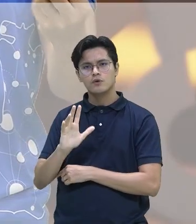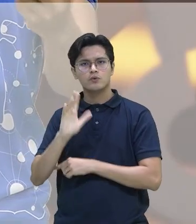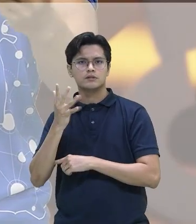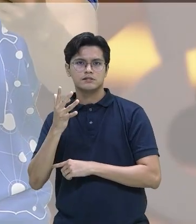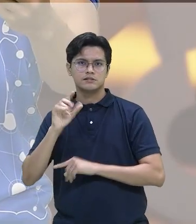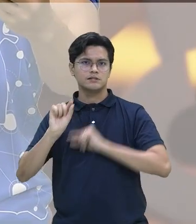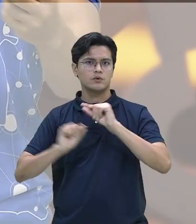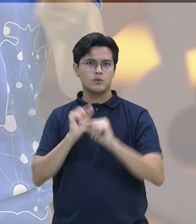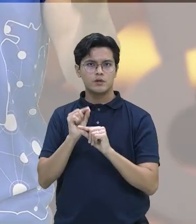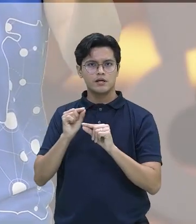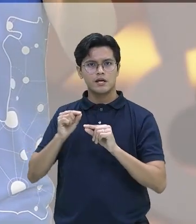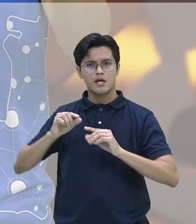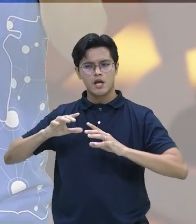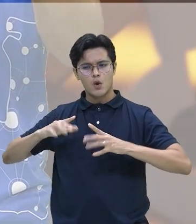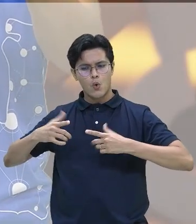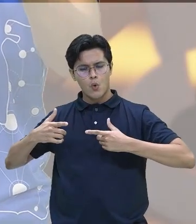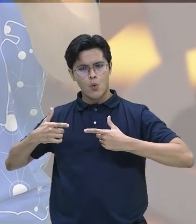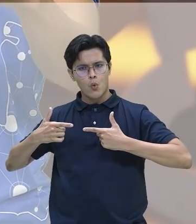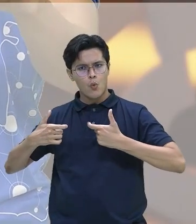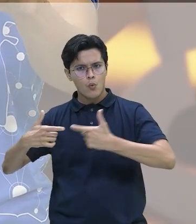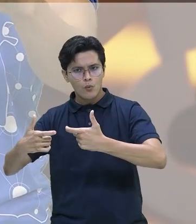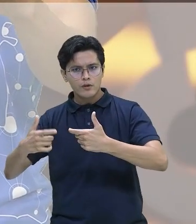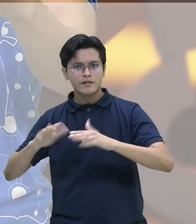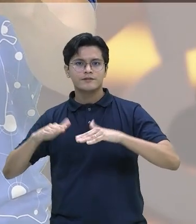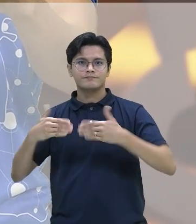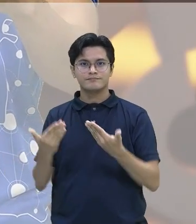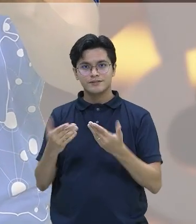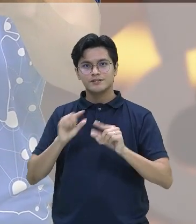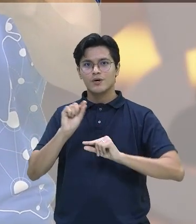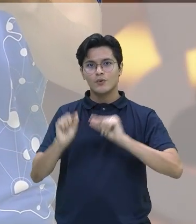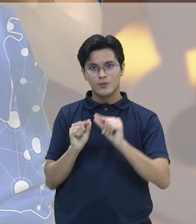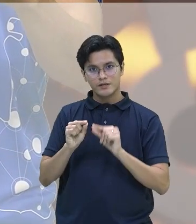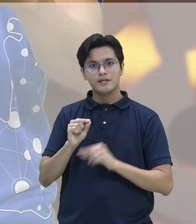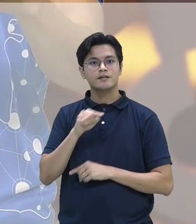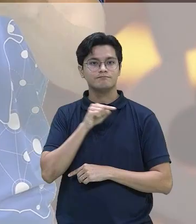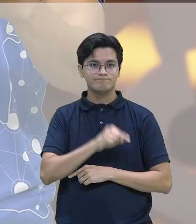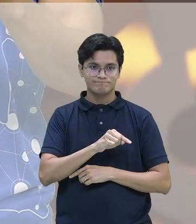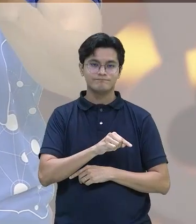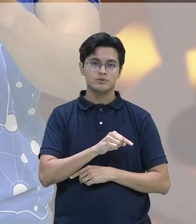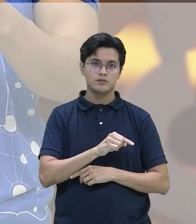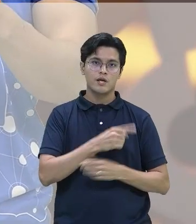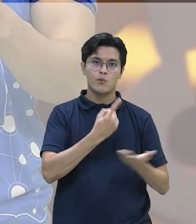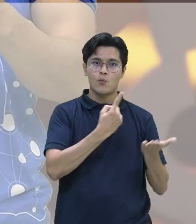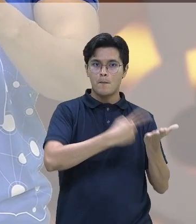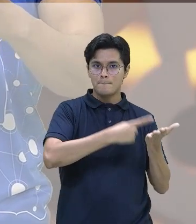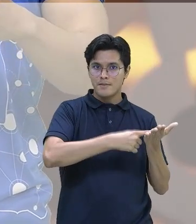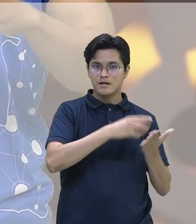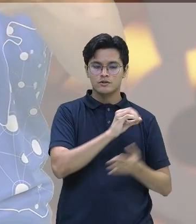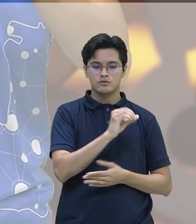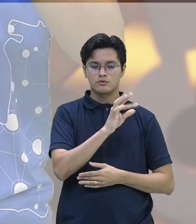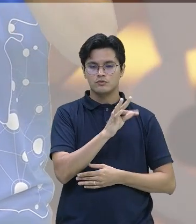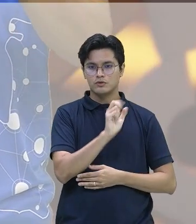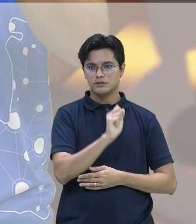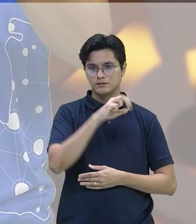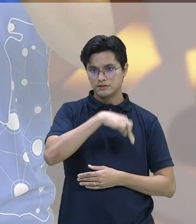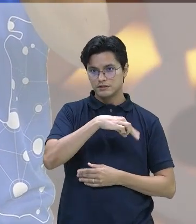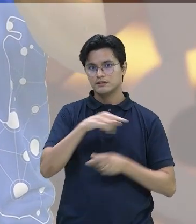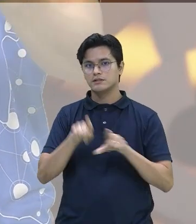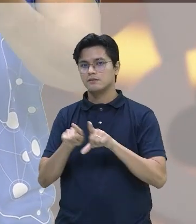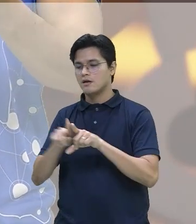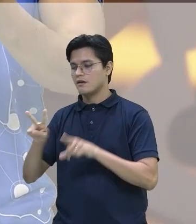né, poderiam gerar o conflito entre as duas potências, e isso seria muito ruim, já que